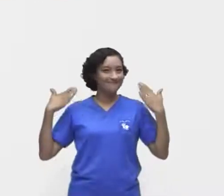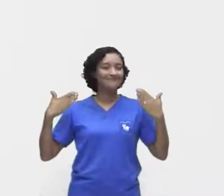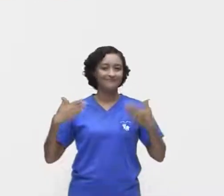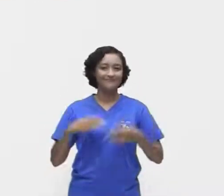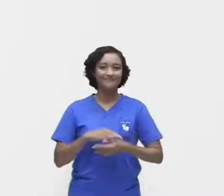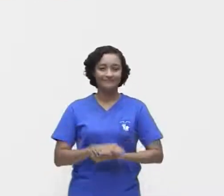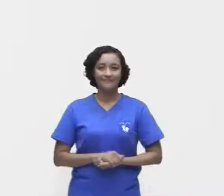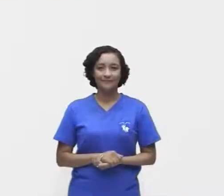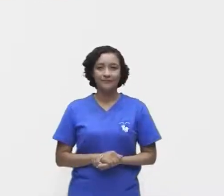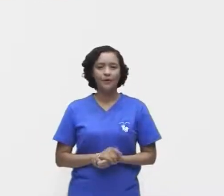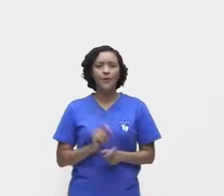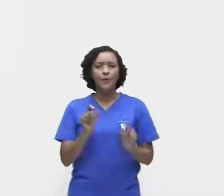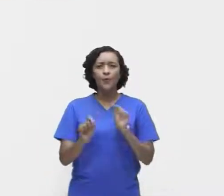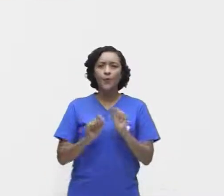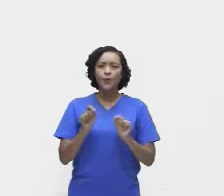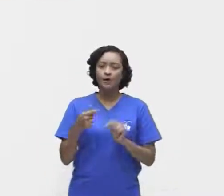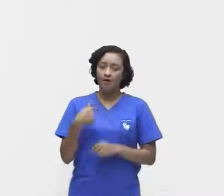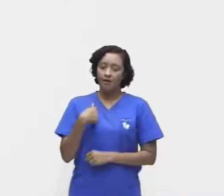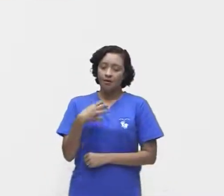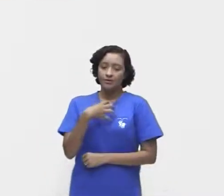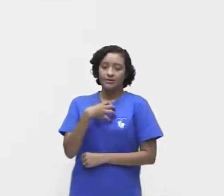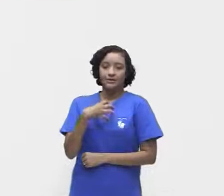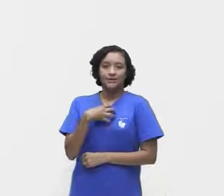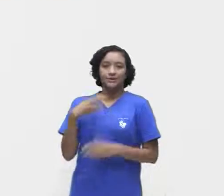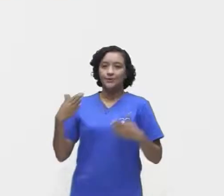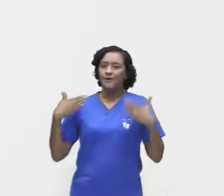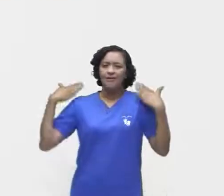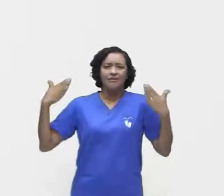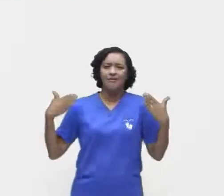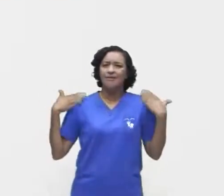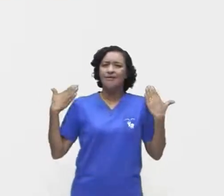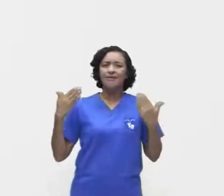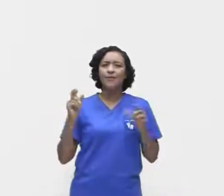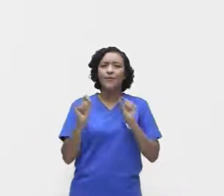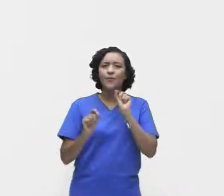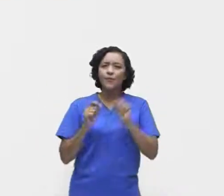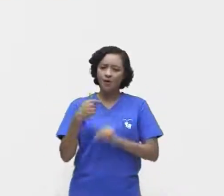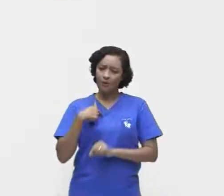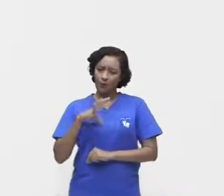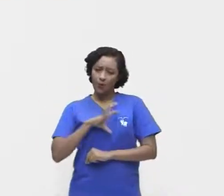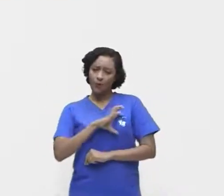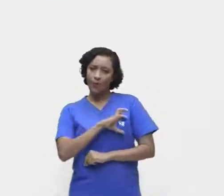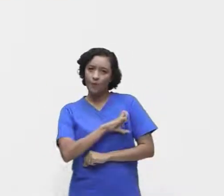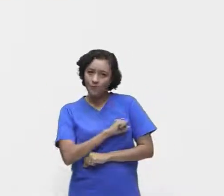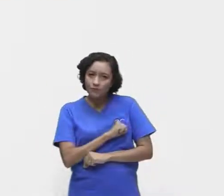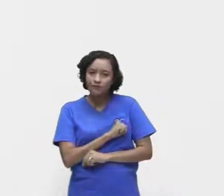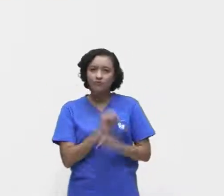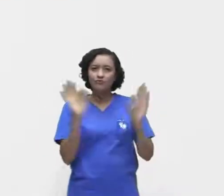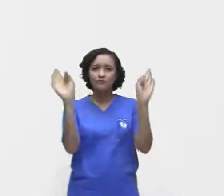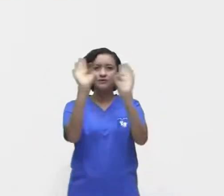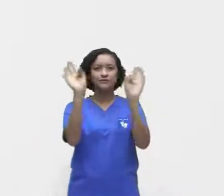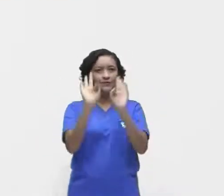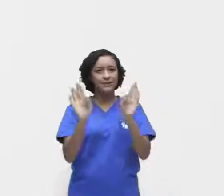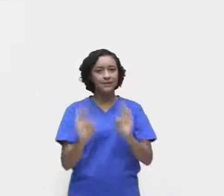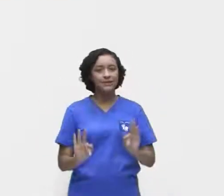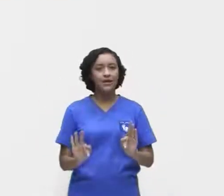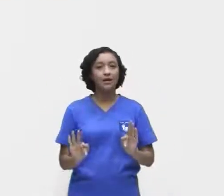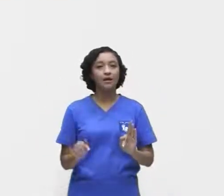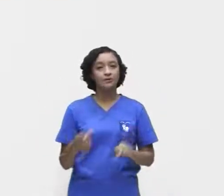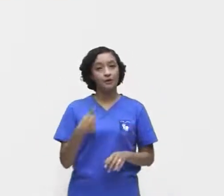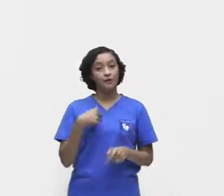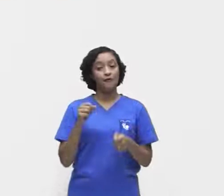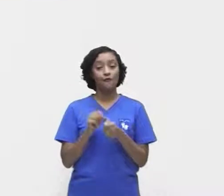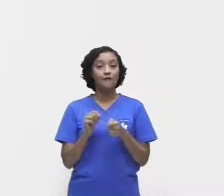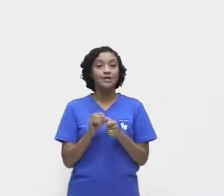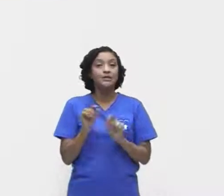observar o que enche meus olhos, o que brilha, o que eu sinto que eu estou feliz. E aí, o que eu vou fazer nessa alegria?